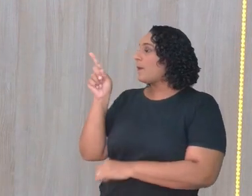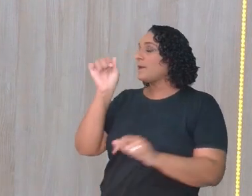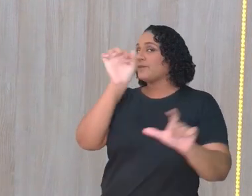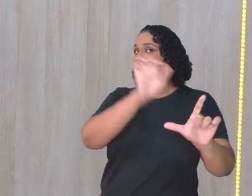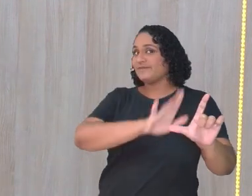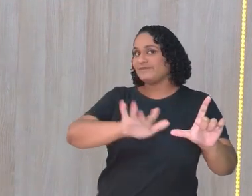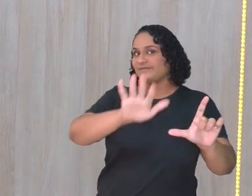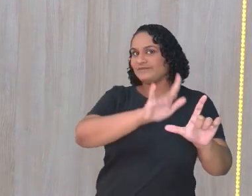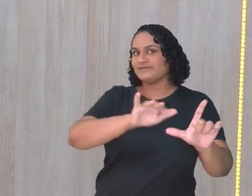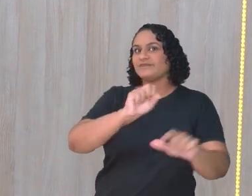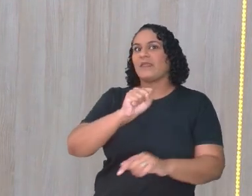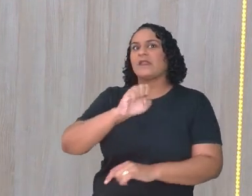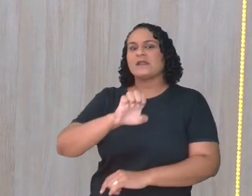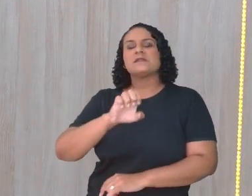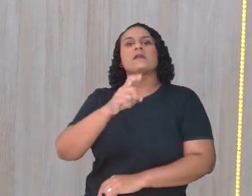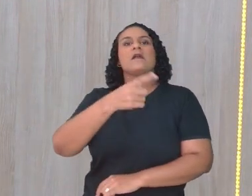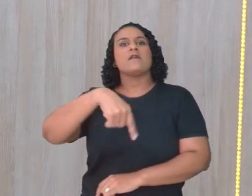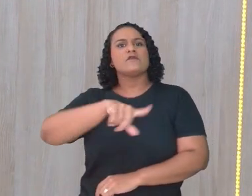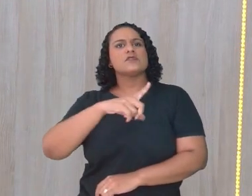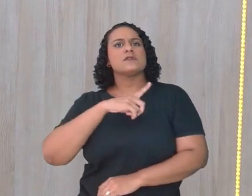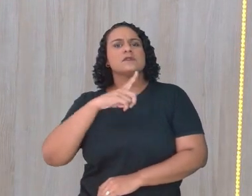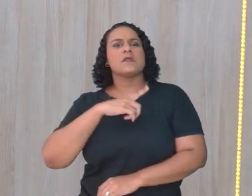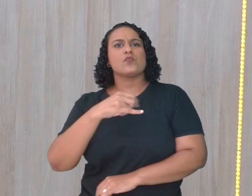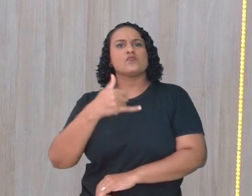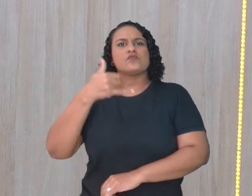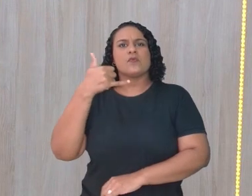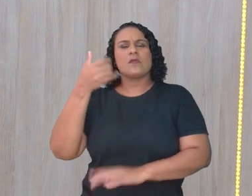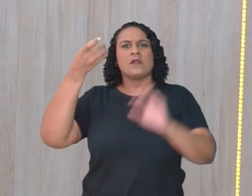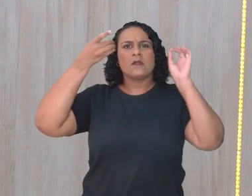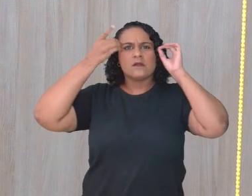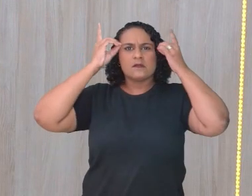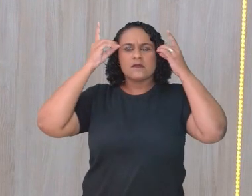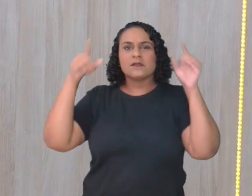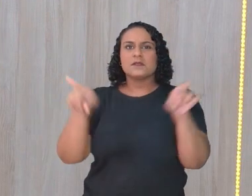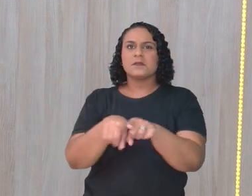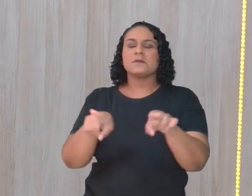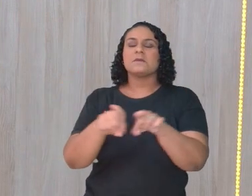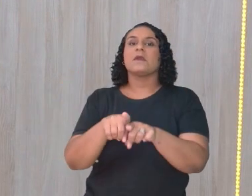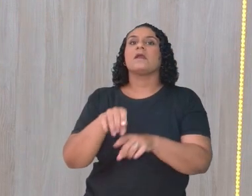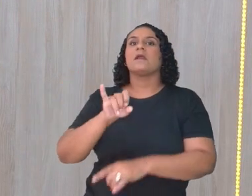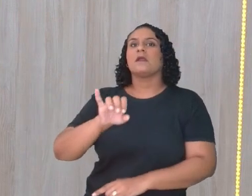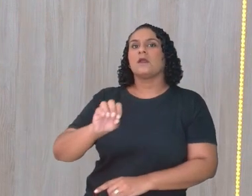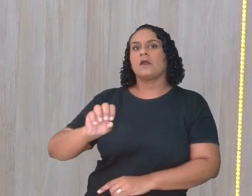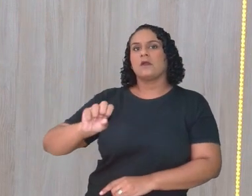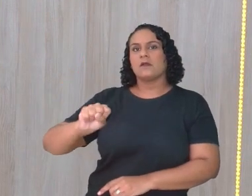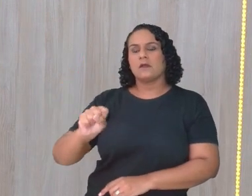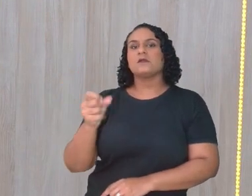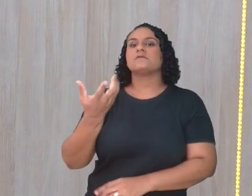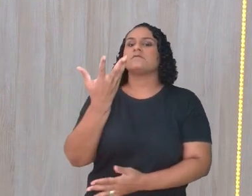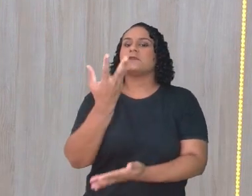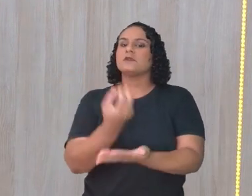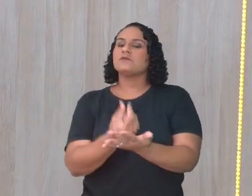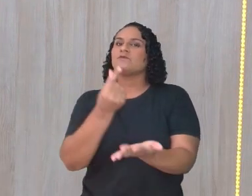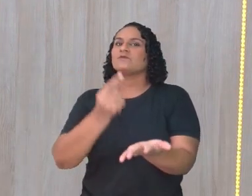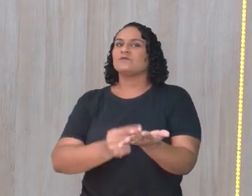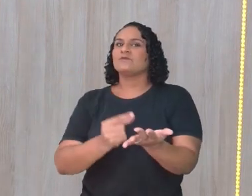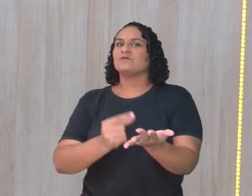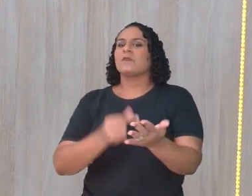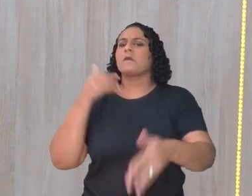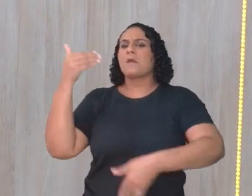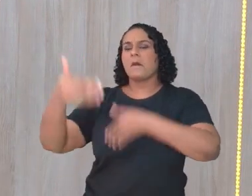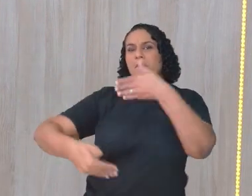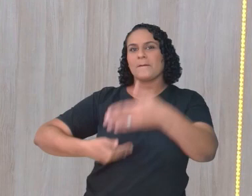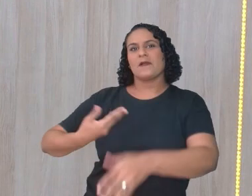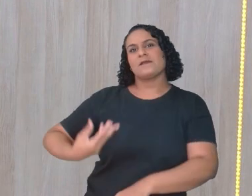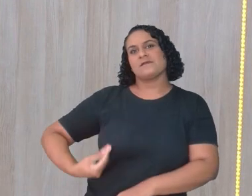quem tem celular iOS ou Android, vocês baixam aí o aplicativo, para que possamos ter uma interação ao vivo, né?